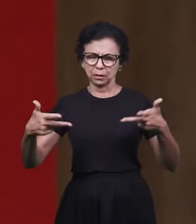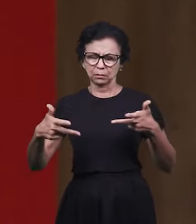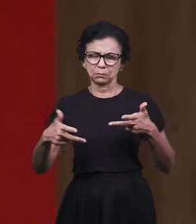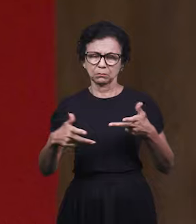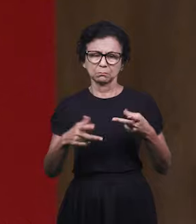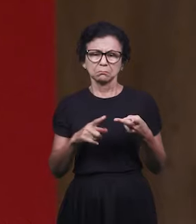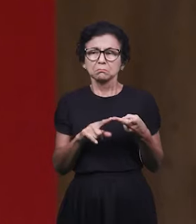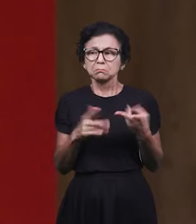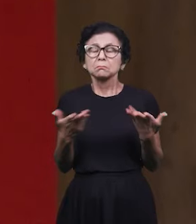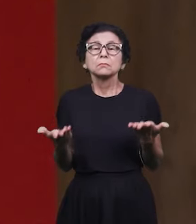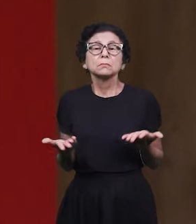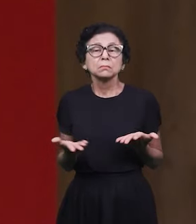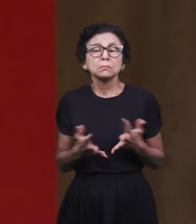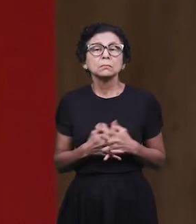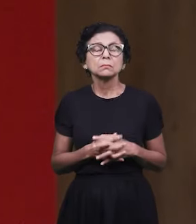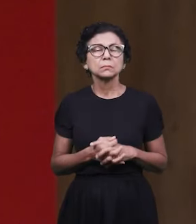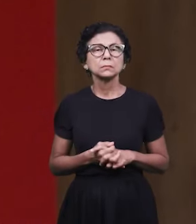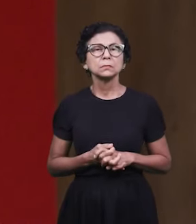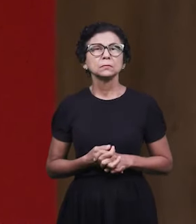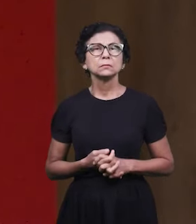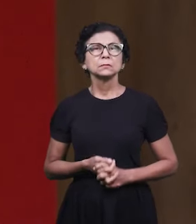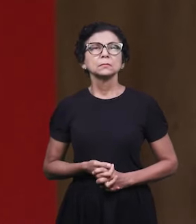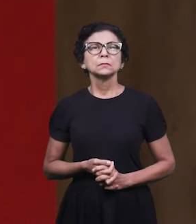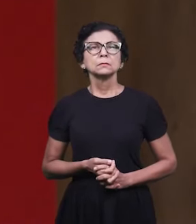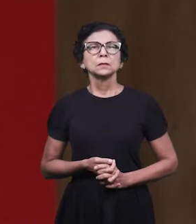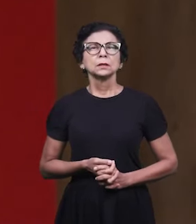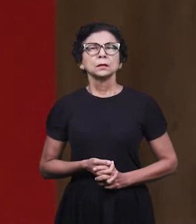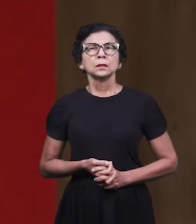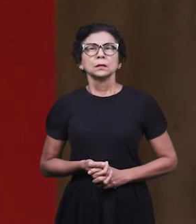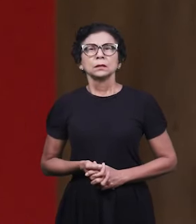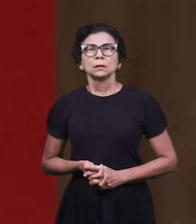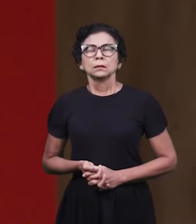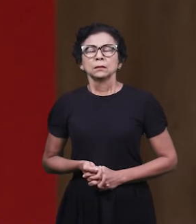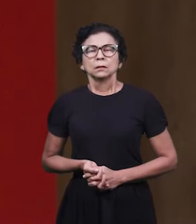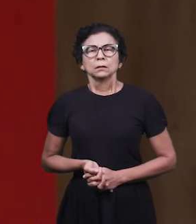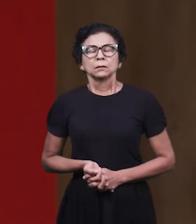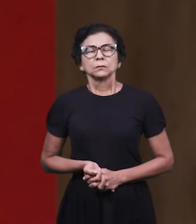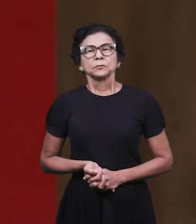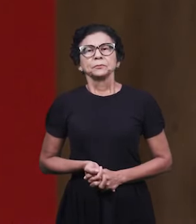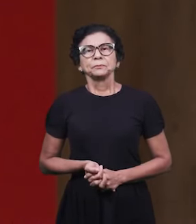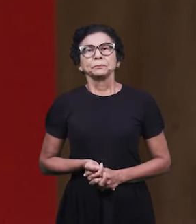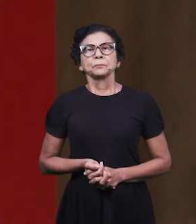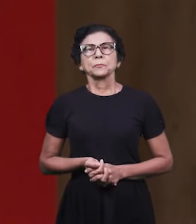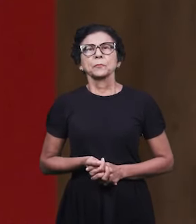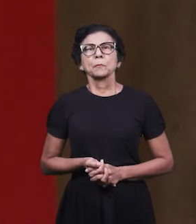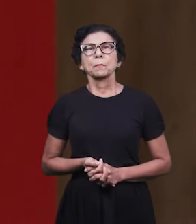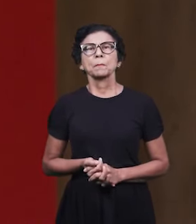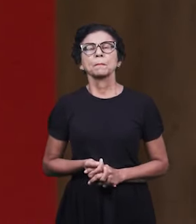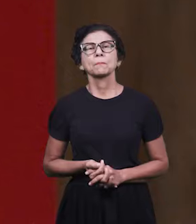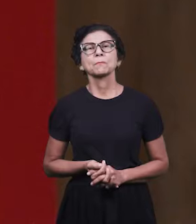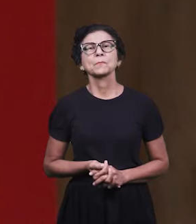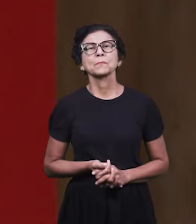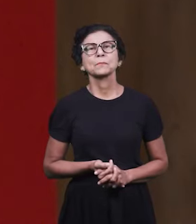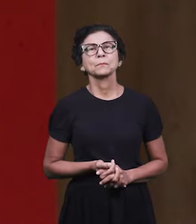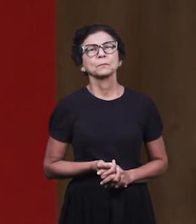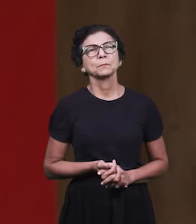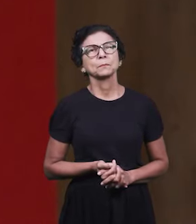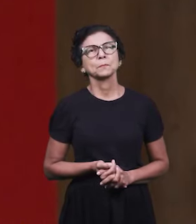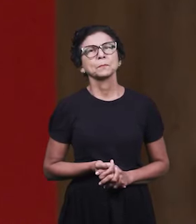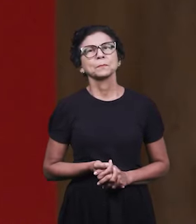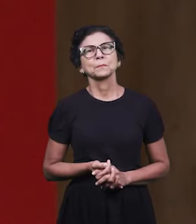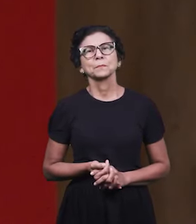E você virou e tal. Quando estava perto de terminar, aí quando